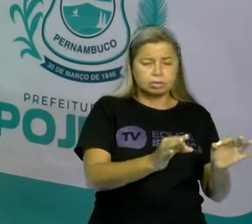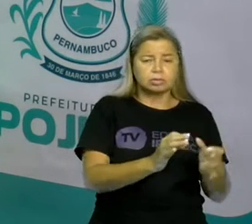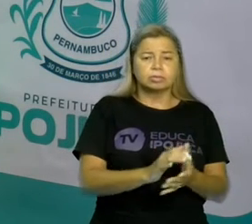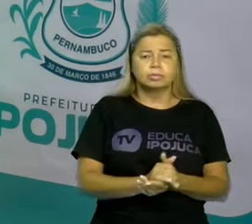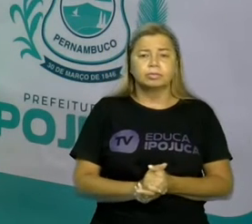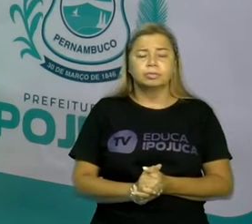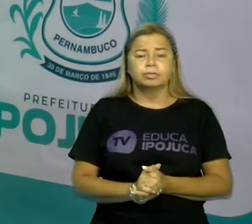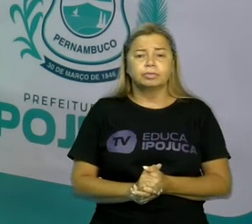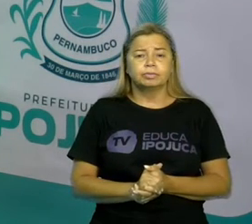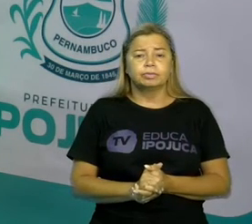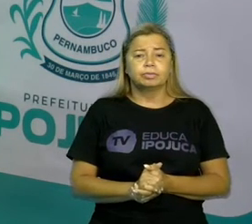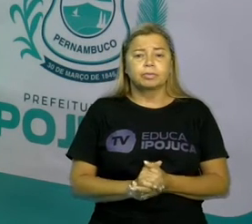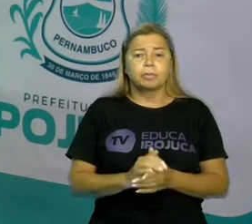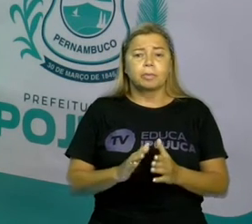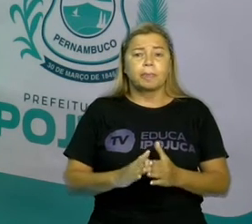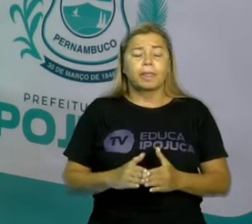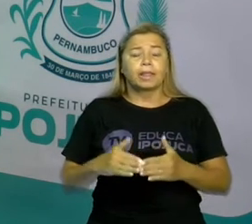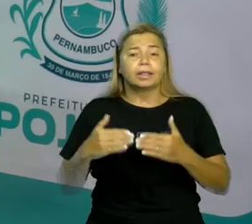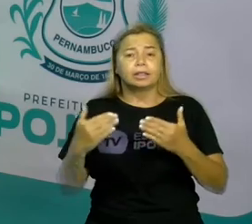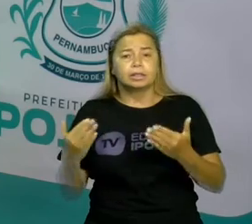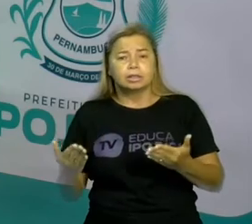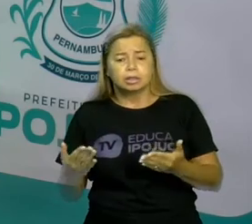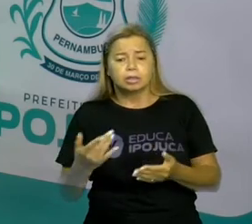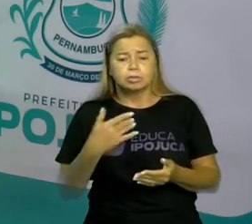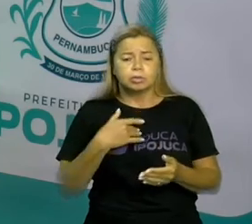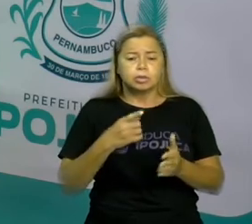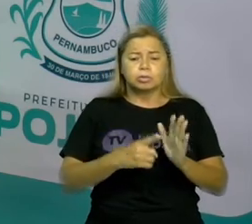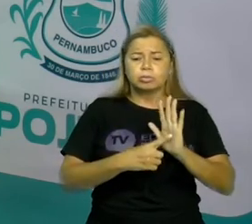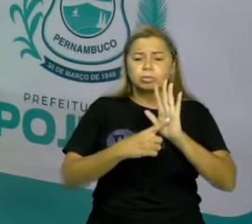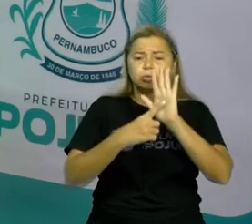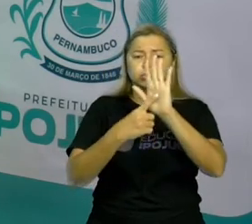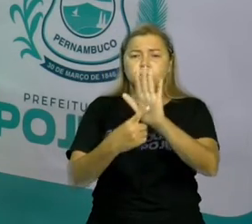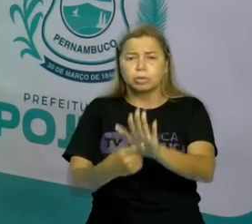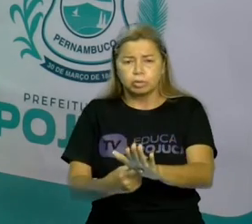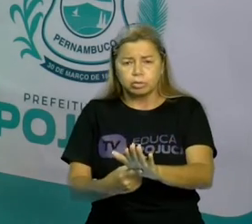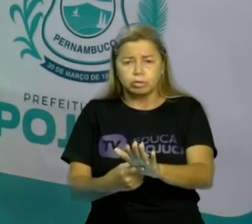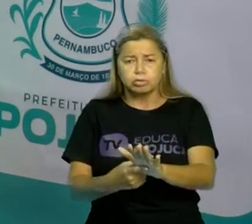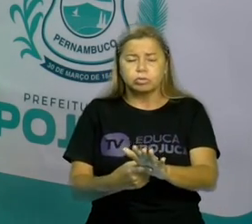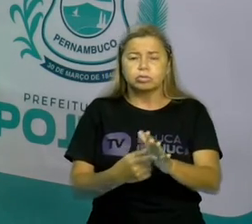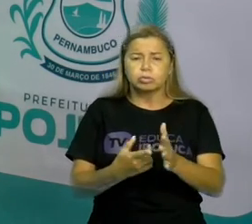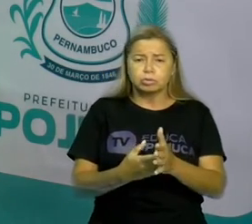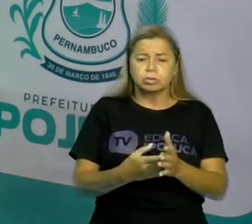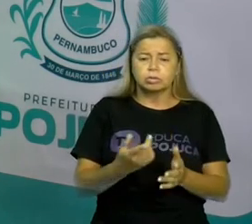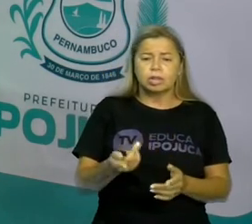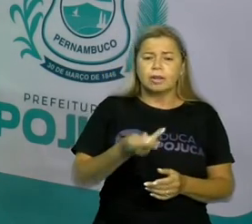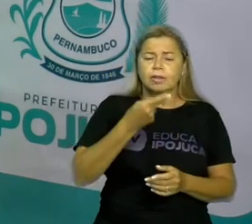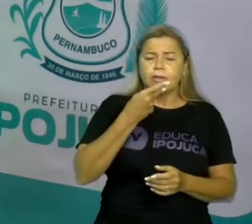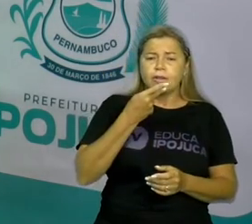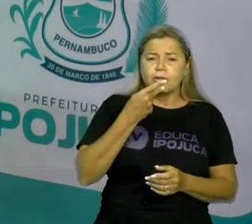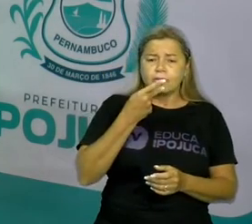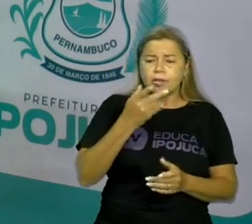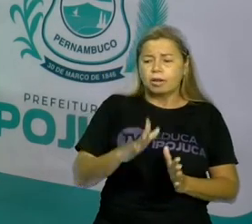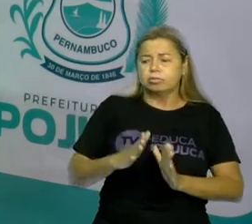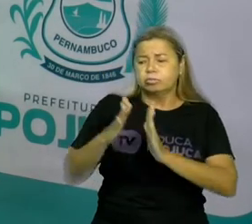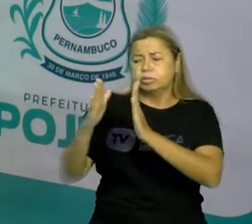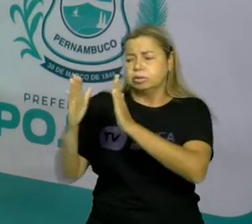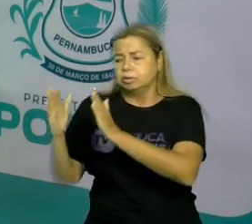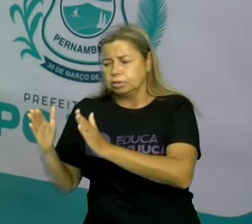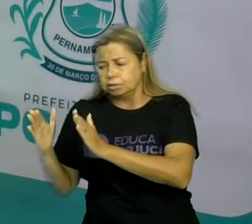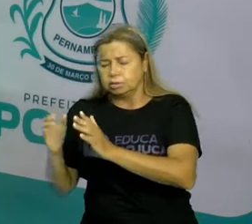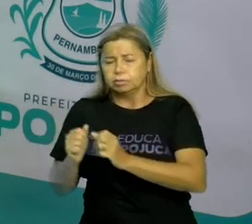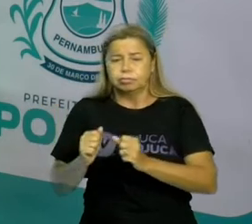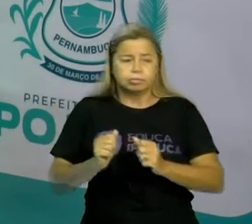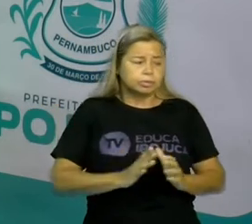então do acordem nada eu faço isso teu de vai para a direita ou para esquerda